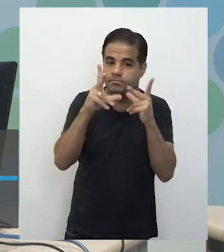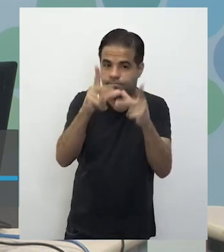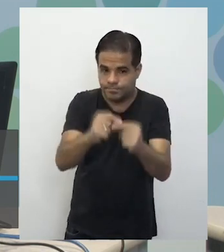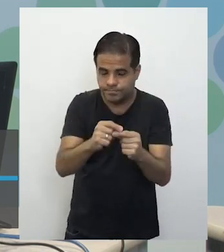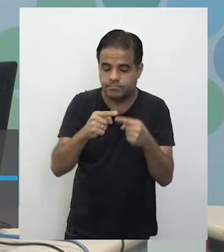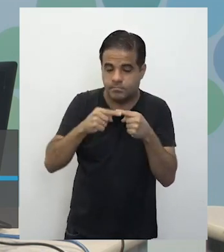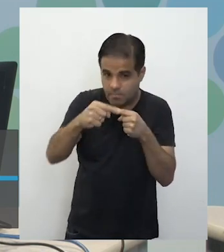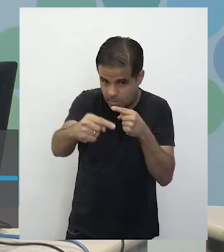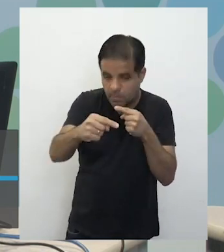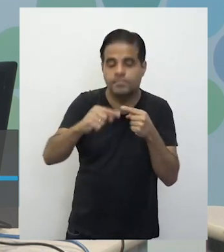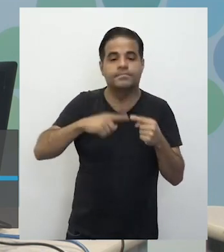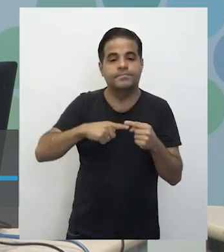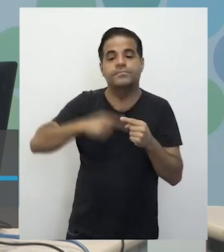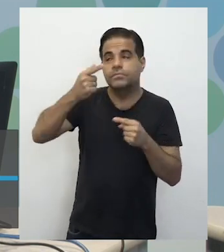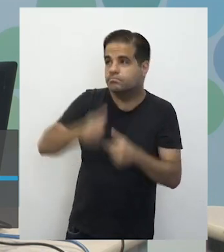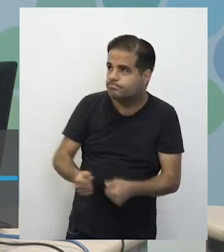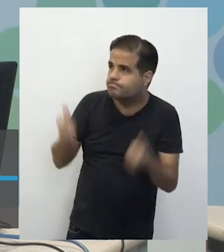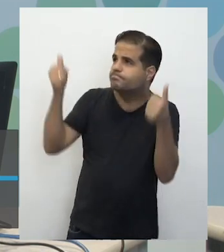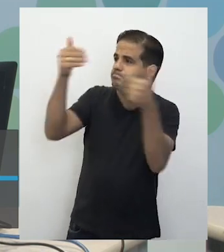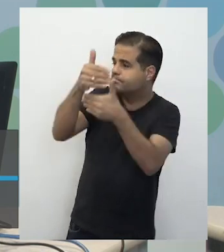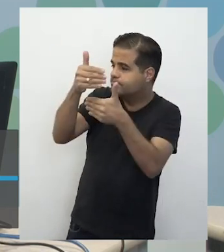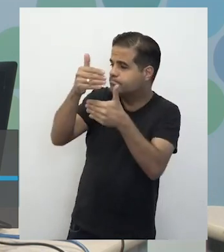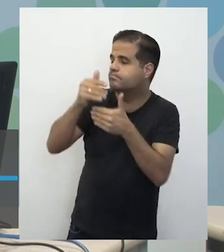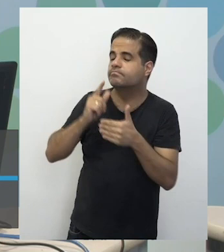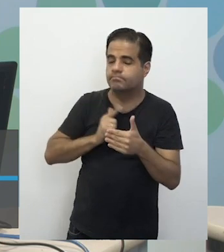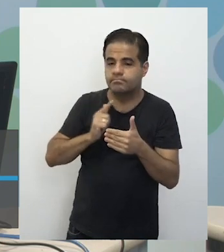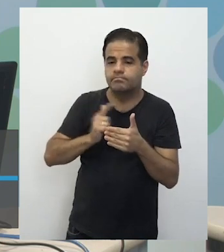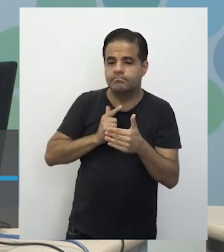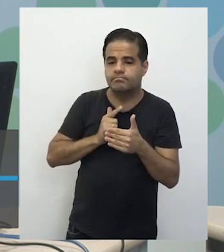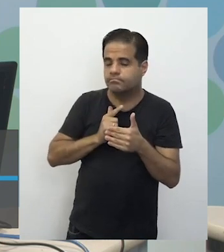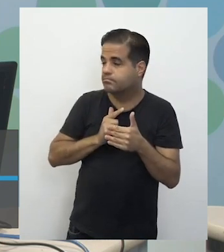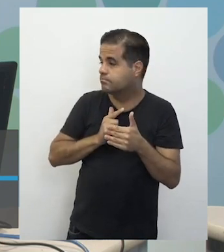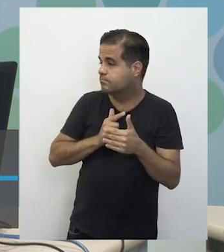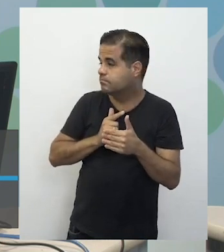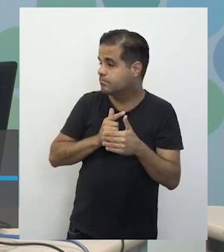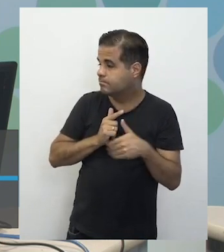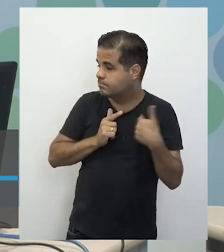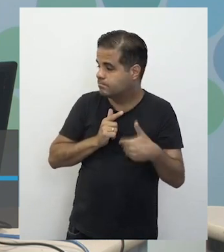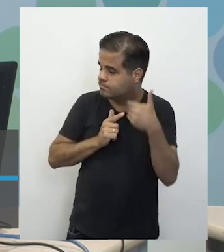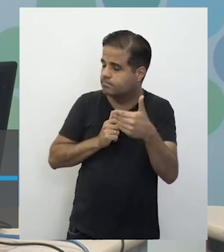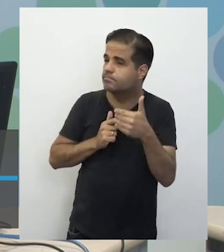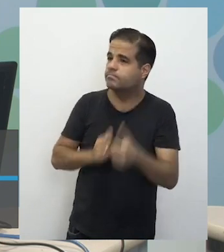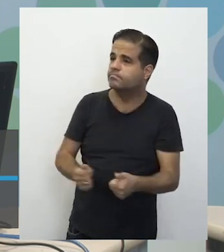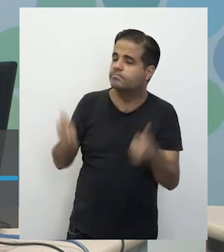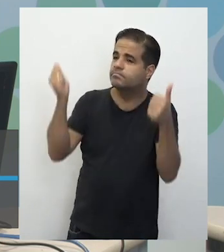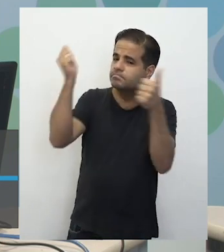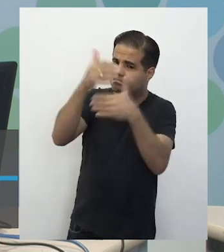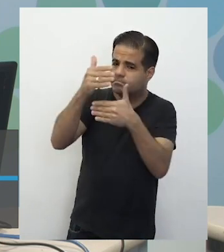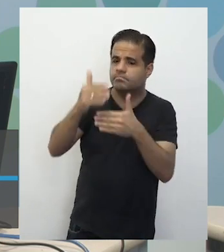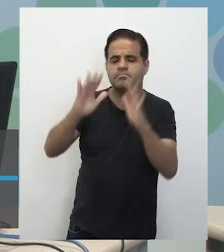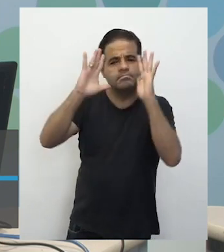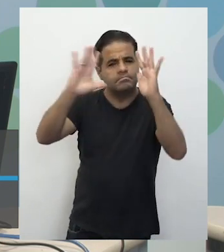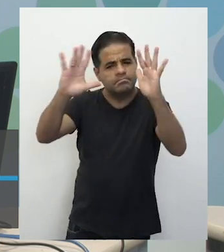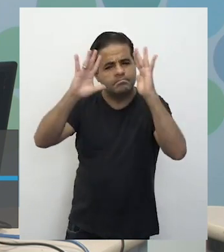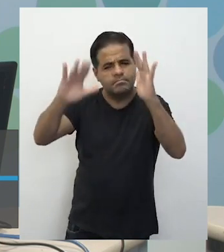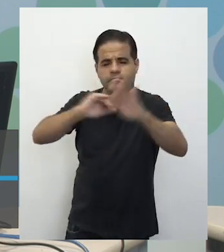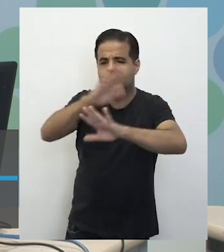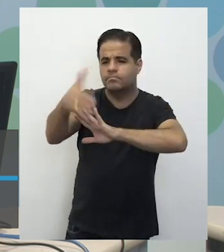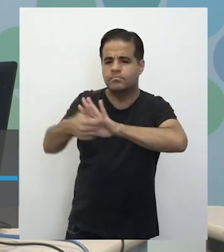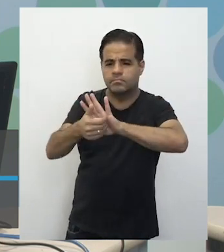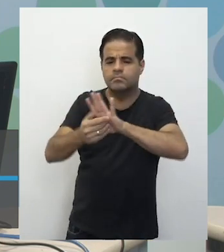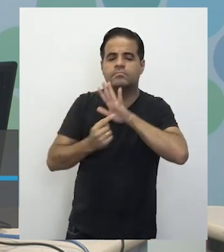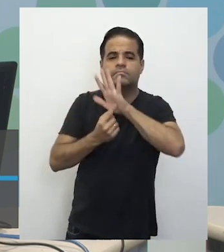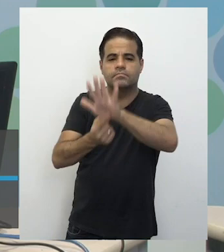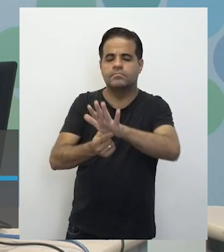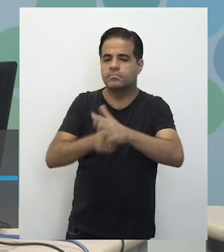Na sequência, no nosso próximo slide, nós vamos ter uma tabelinha, né, que reflete tudo isso